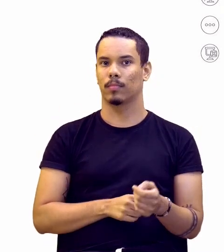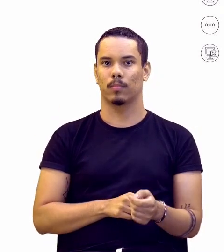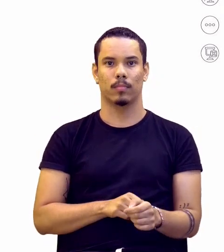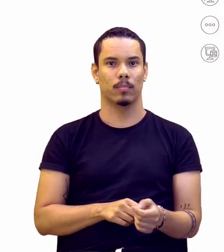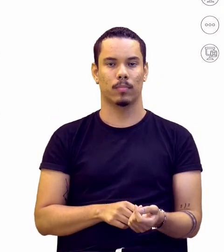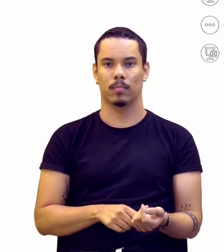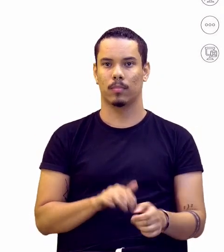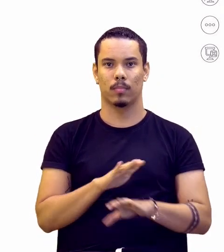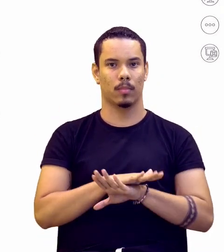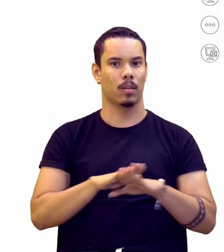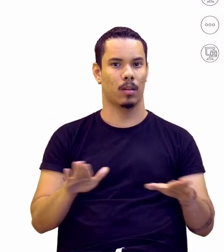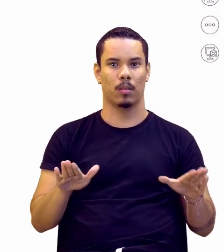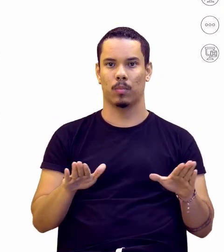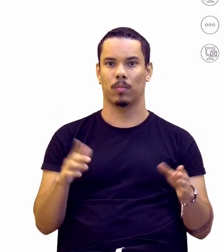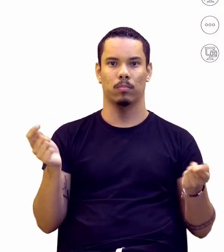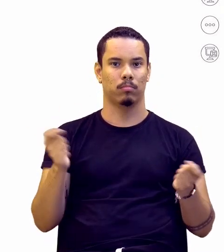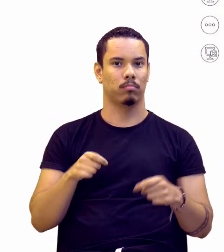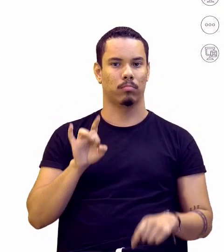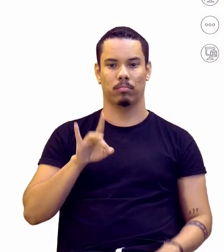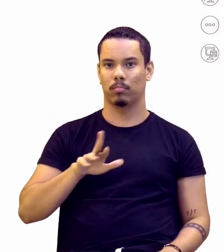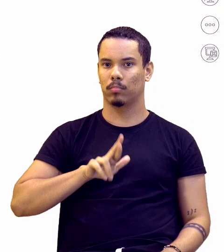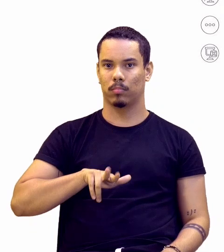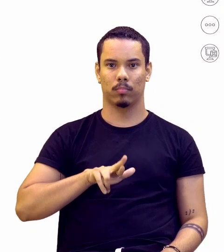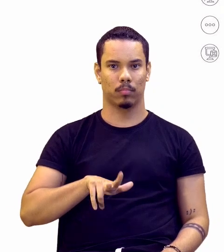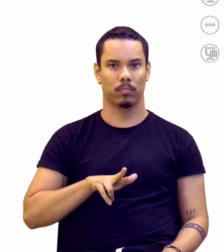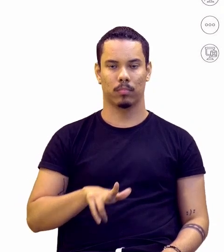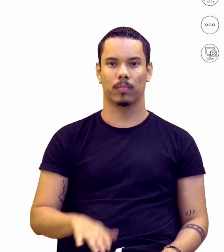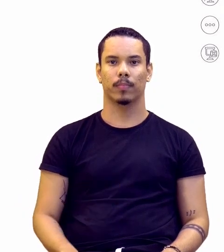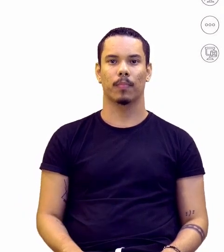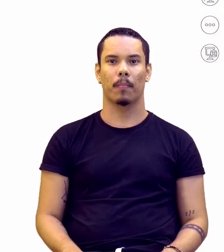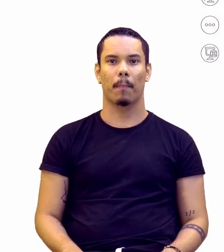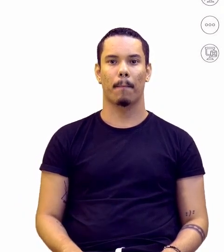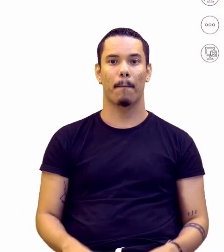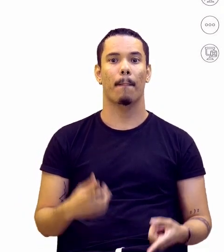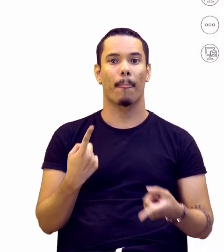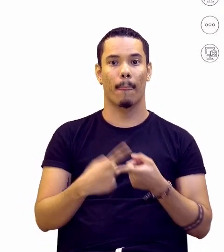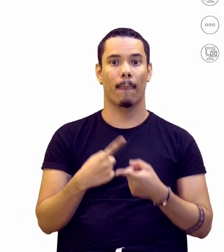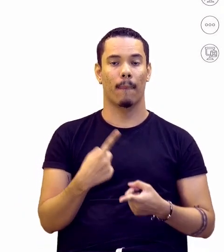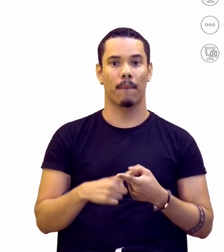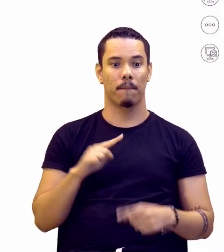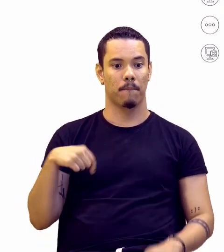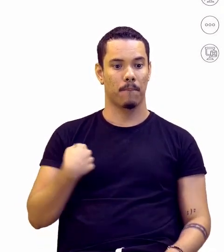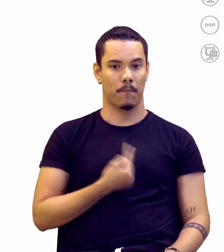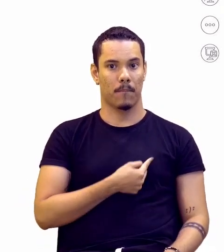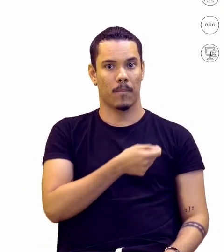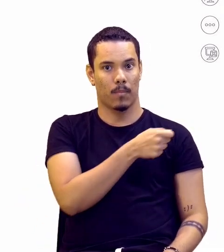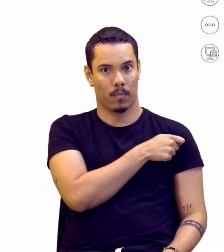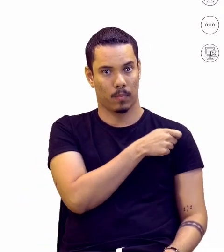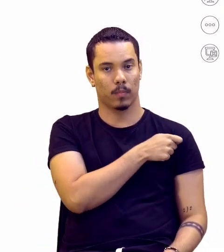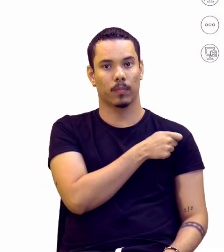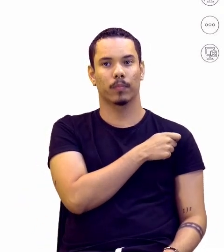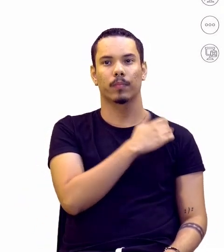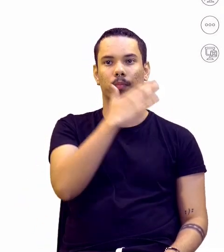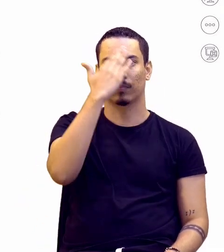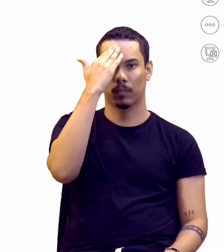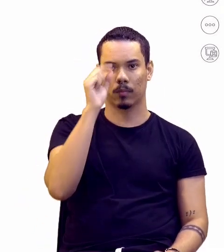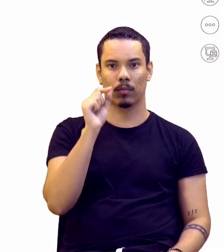essa possibilidade. Porque é o seguinte, Rogério, os nossos alunos, como eles são